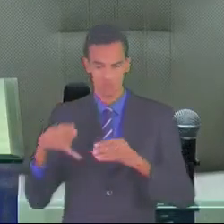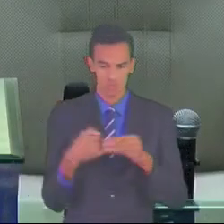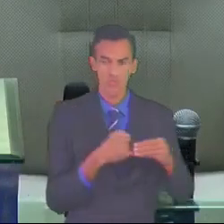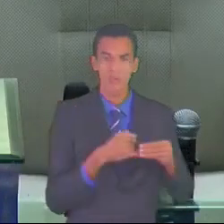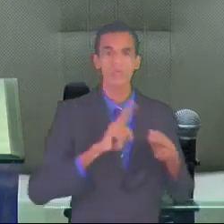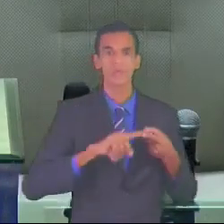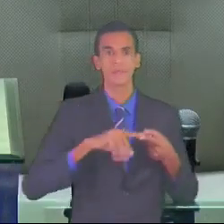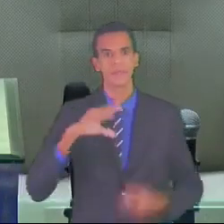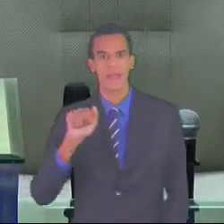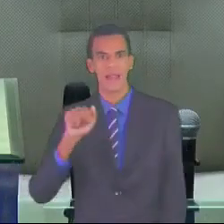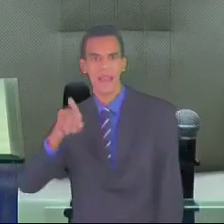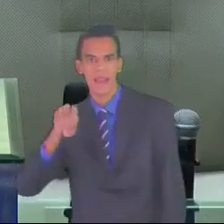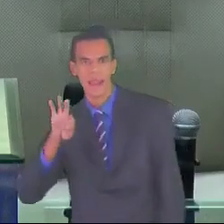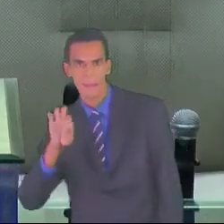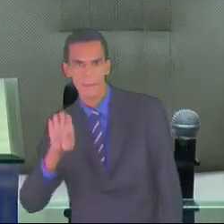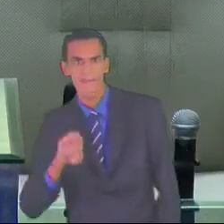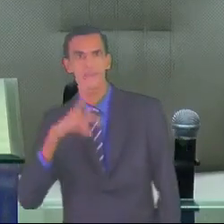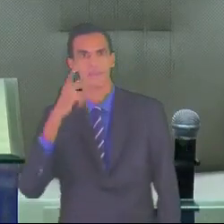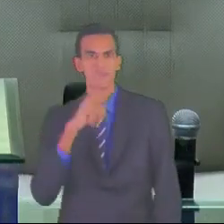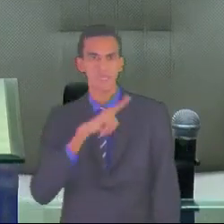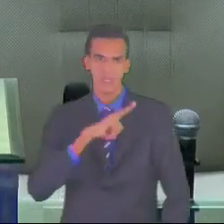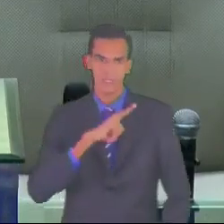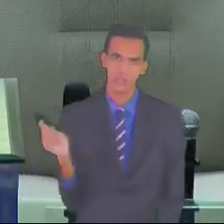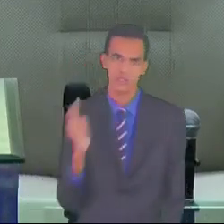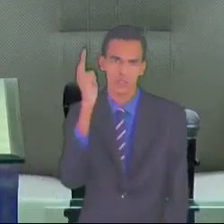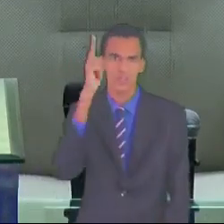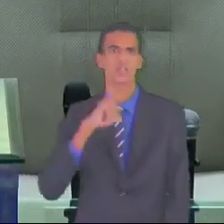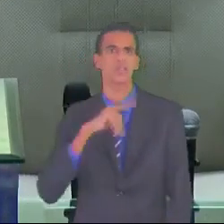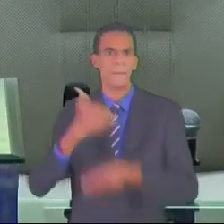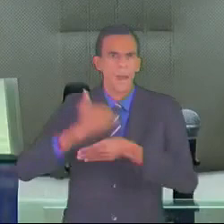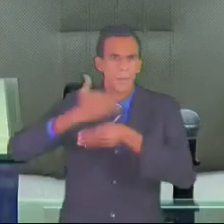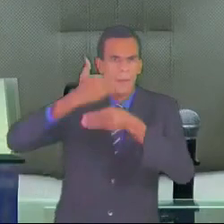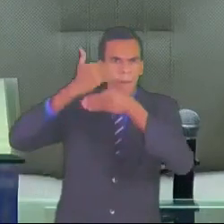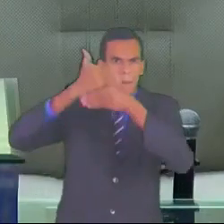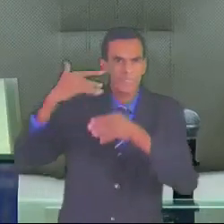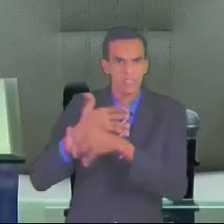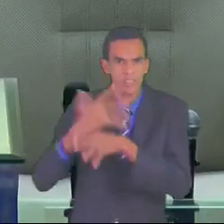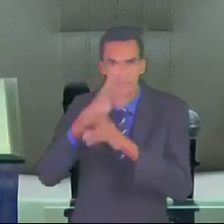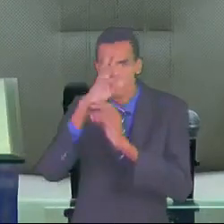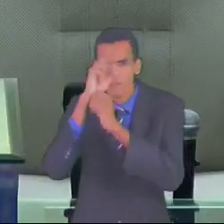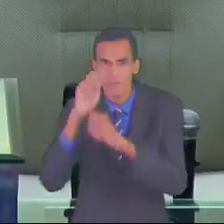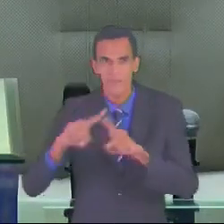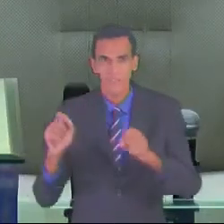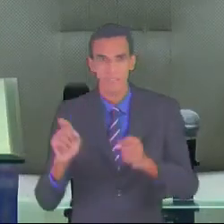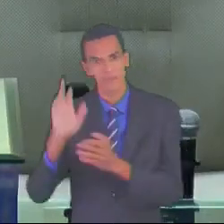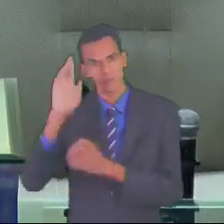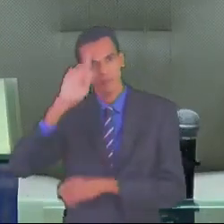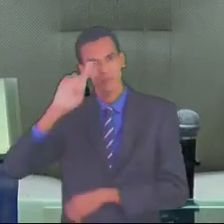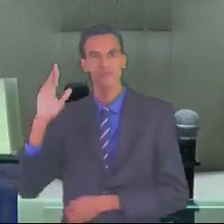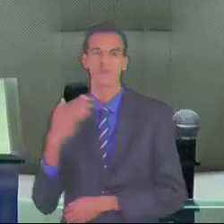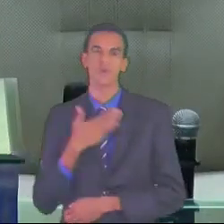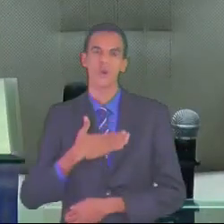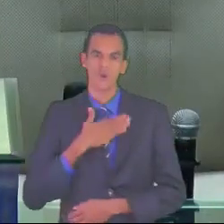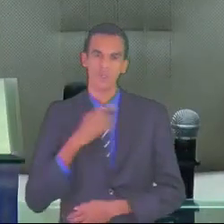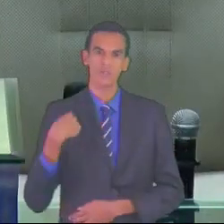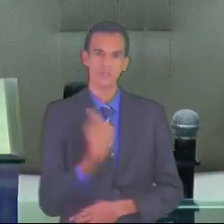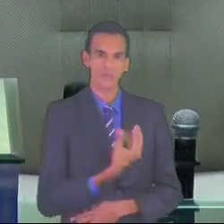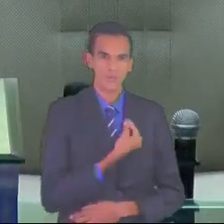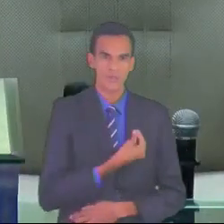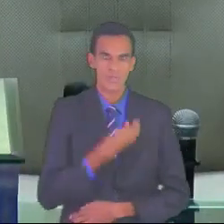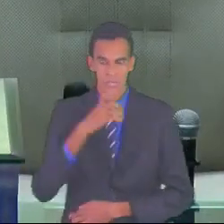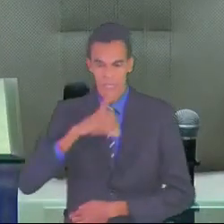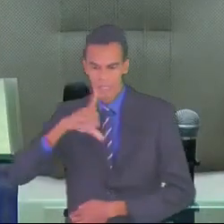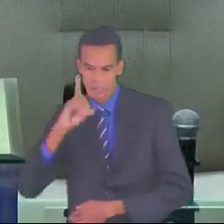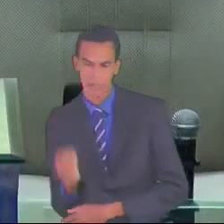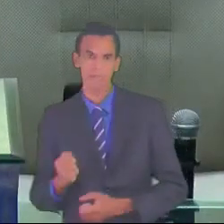senhor, a terra tem gigante, tem muro, tem cidades fortificadas, agora se o Senhor se agradar de nossas vidas, Deus vai dar a